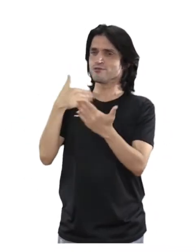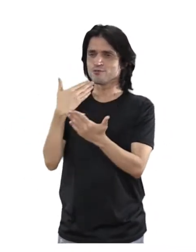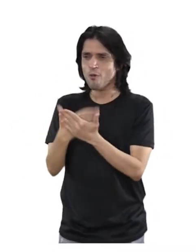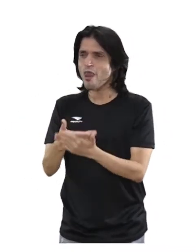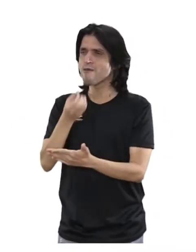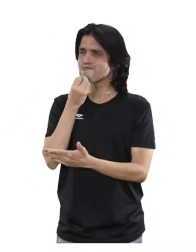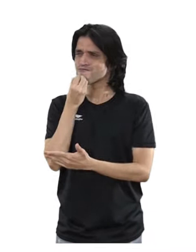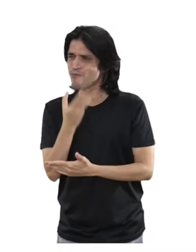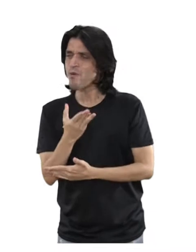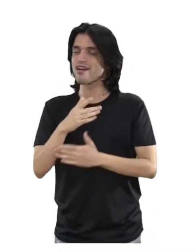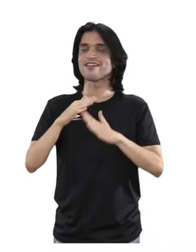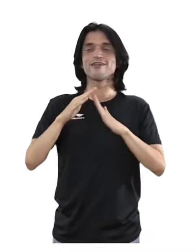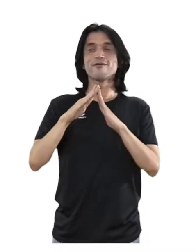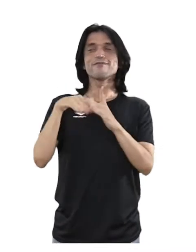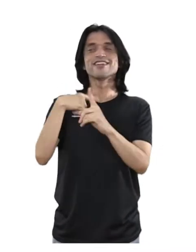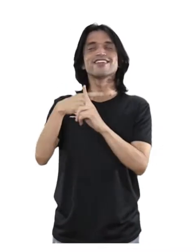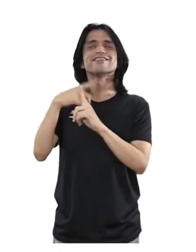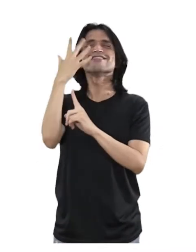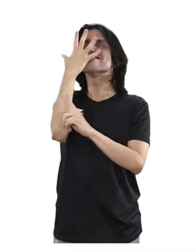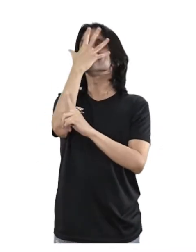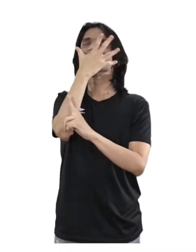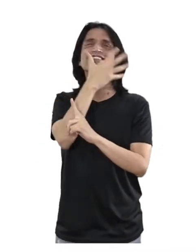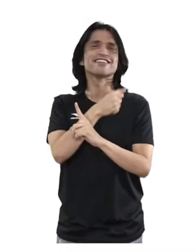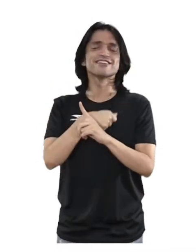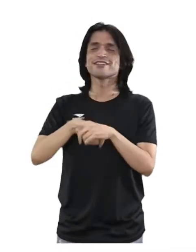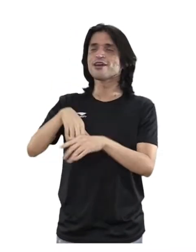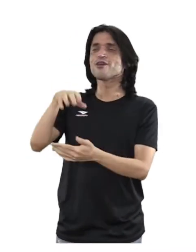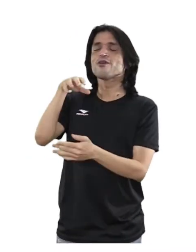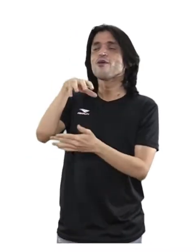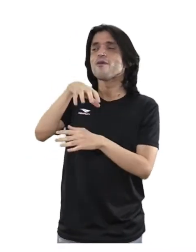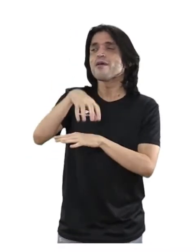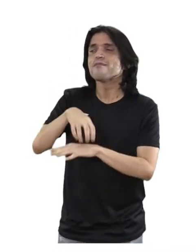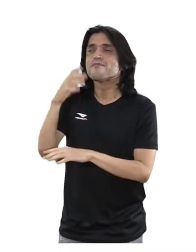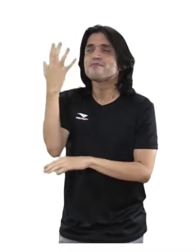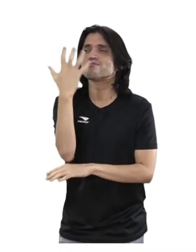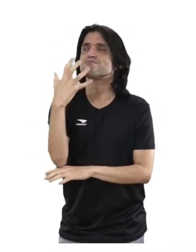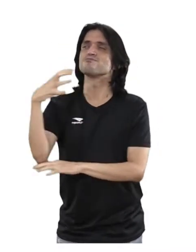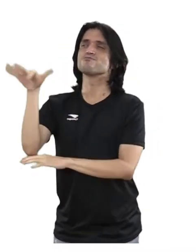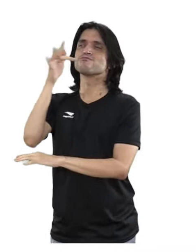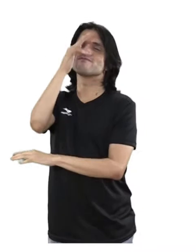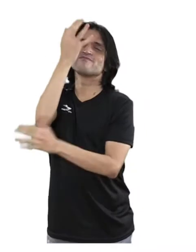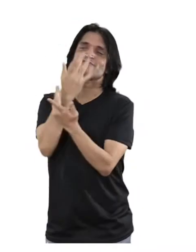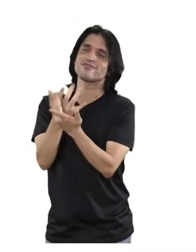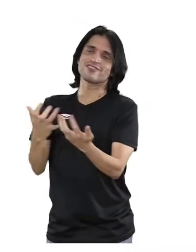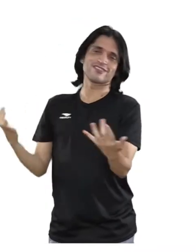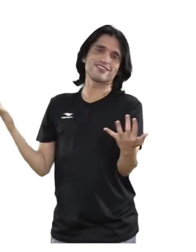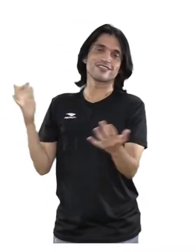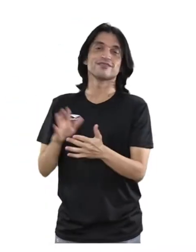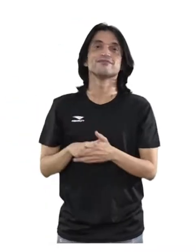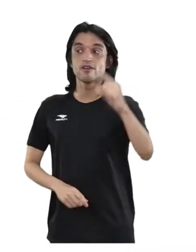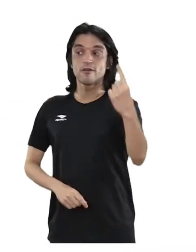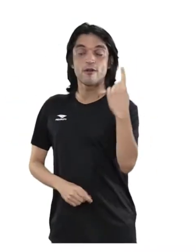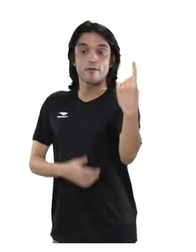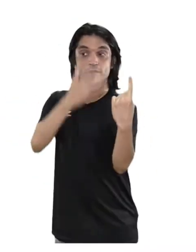uma igreja lindíssima e uma praça muito florida. Descrição de uma pessoa.